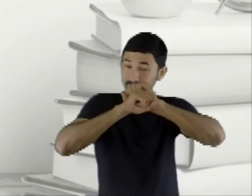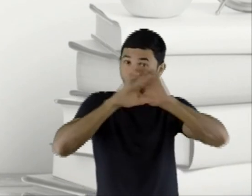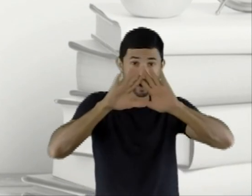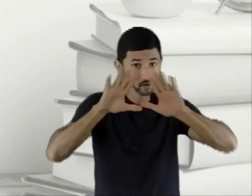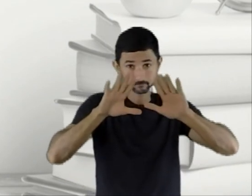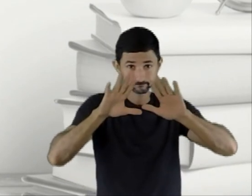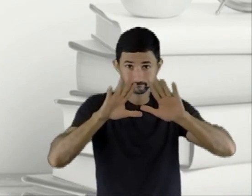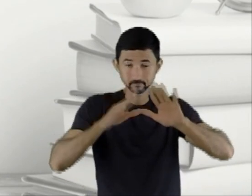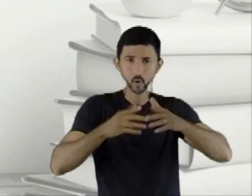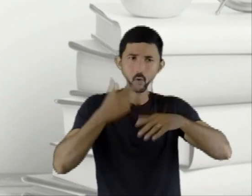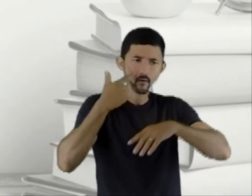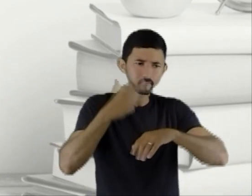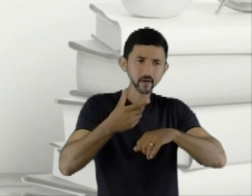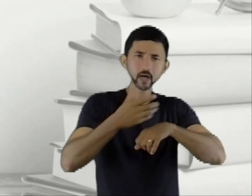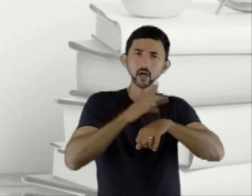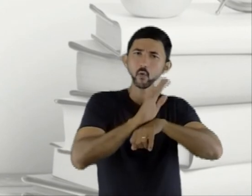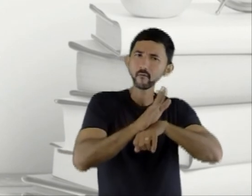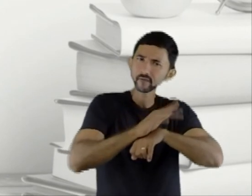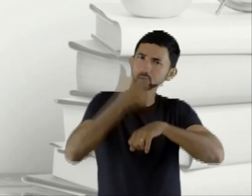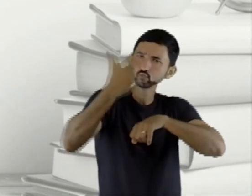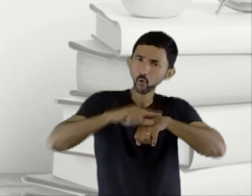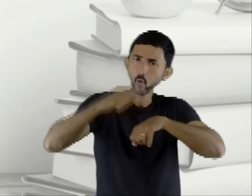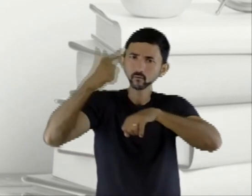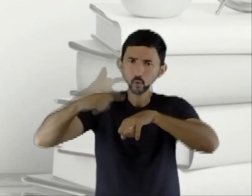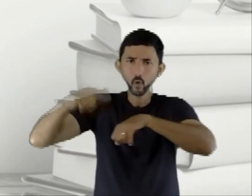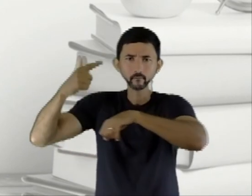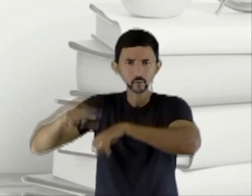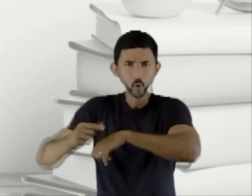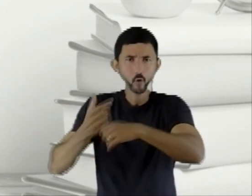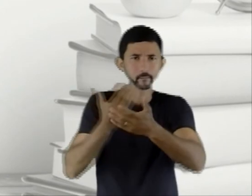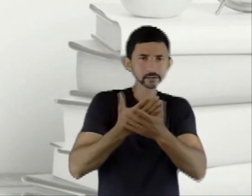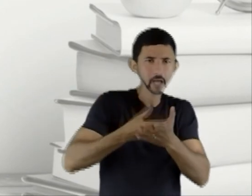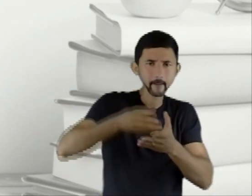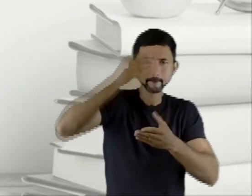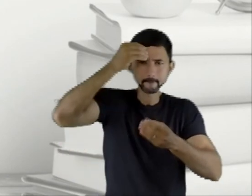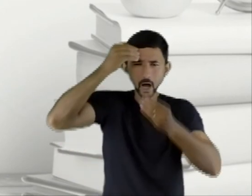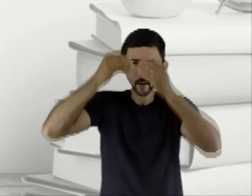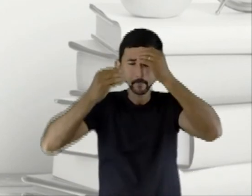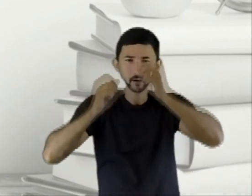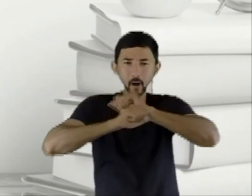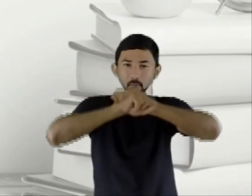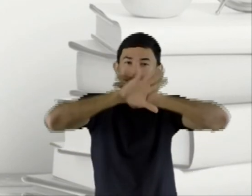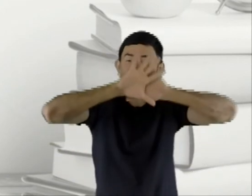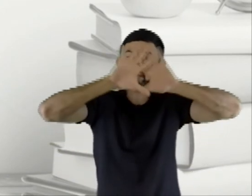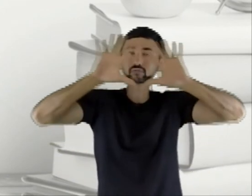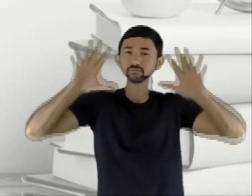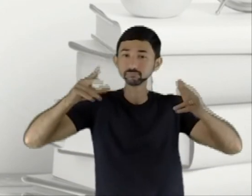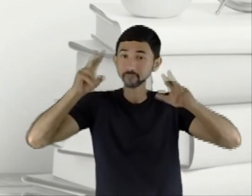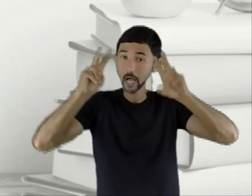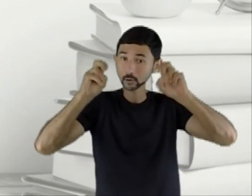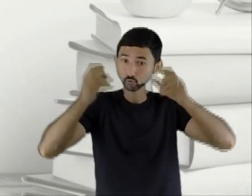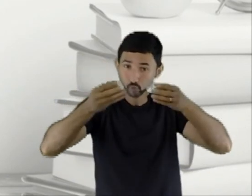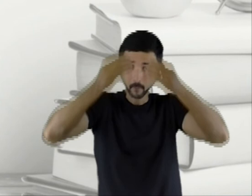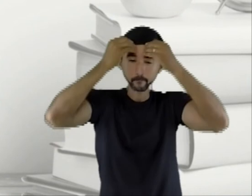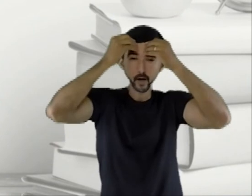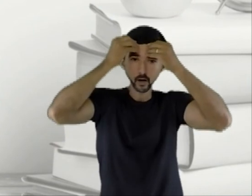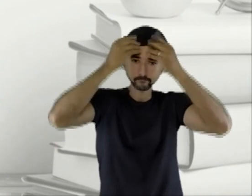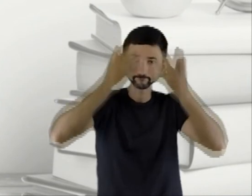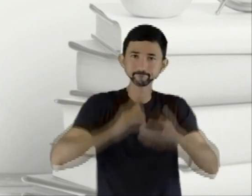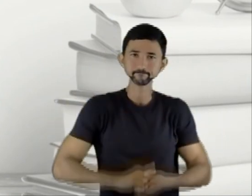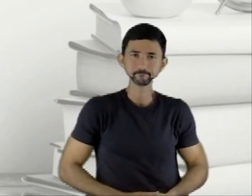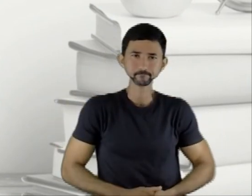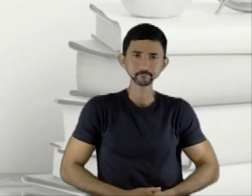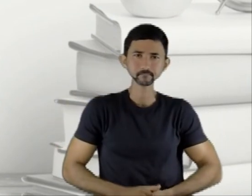vídeo quantas vezes for necessário, certo? Para ficar bem claro o conteúdo na sua mente.